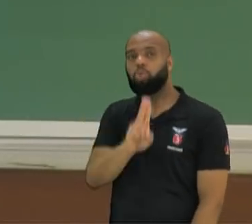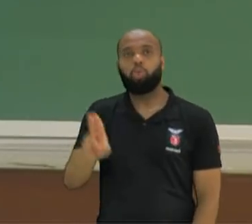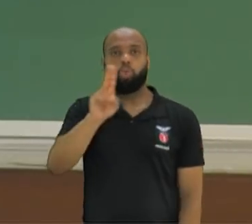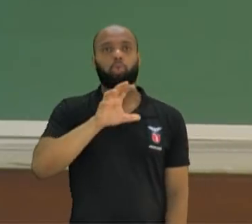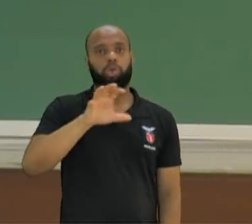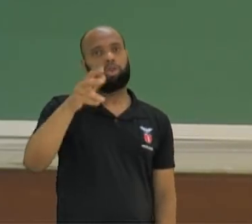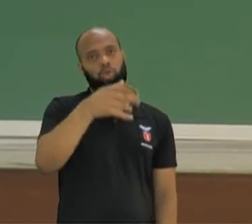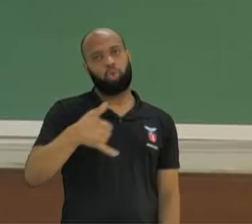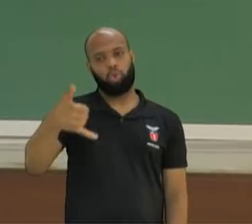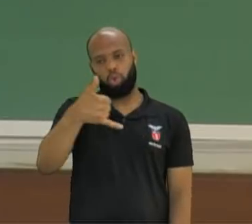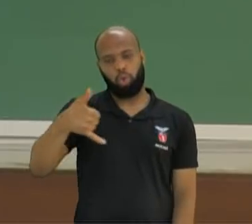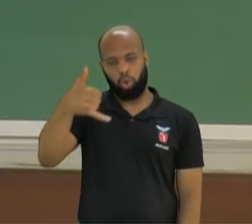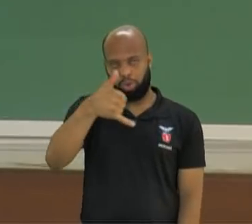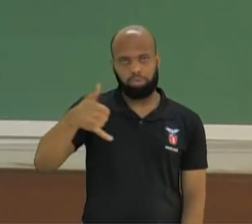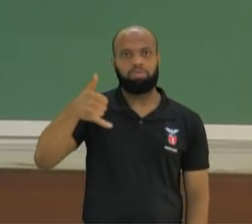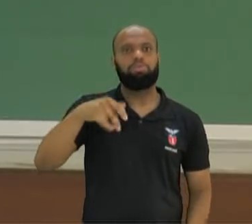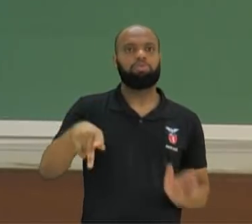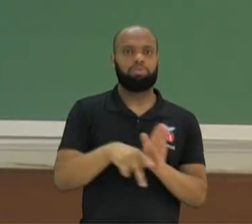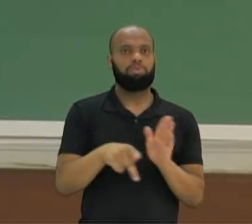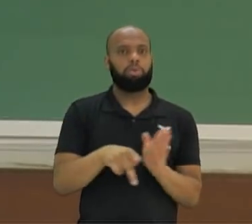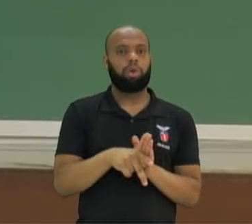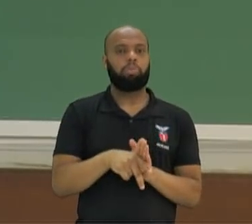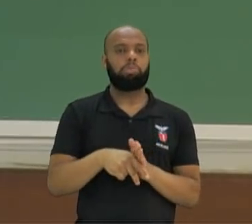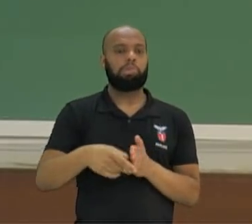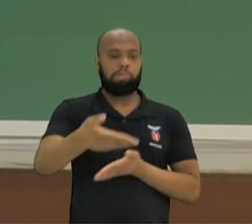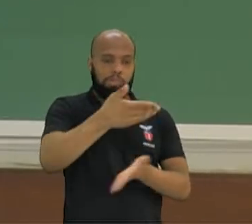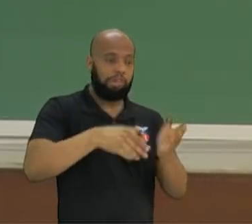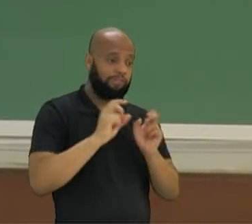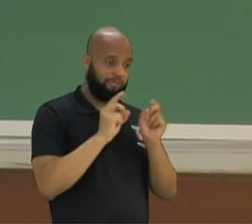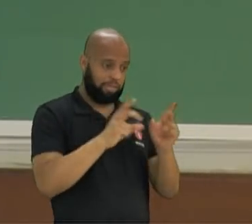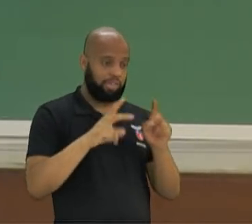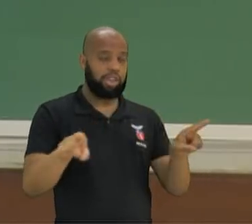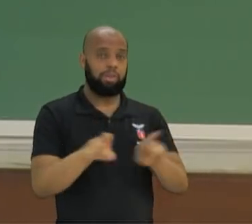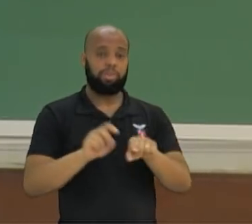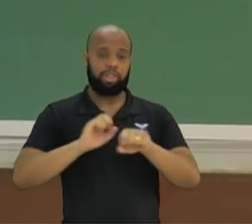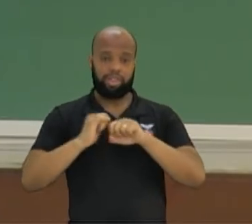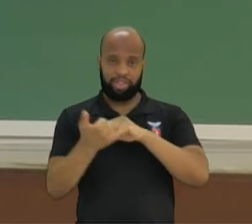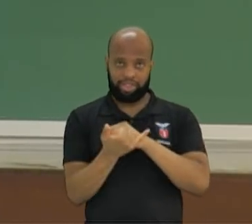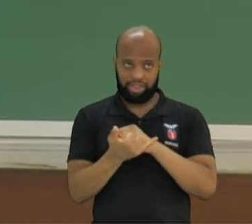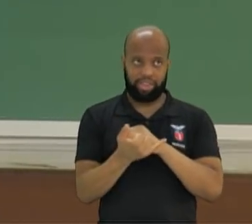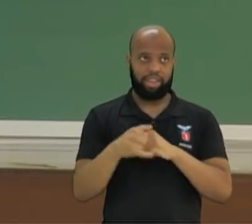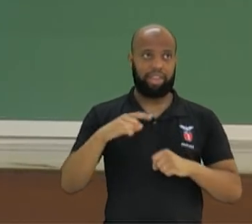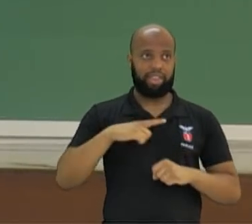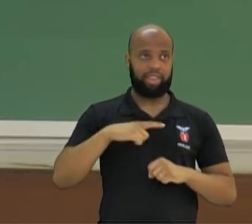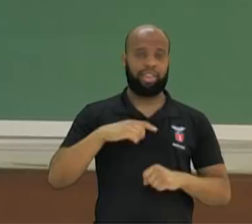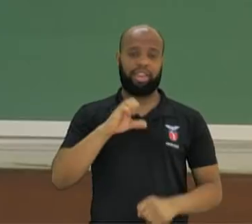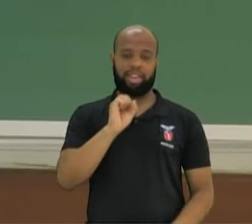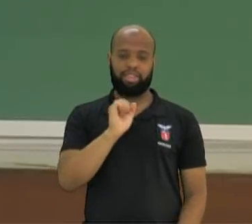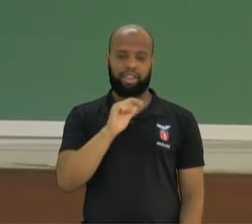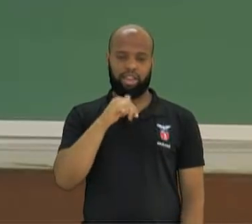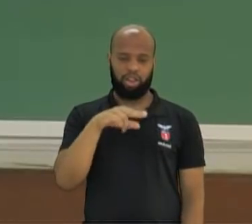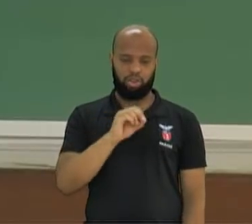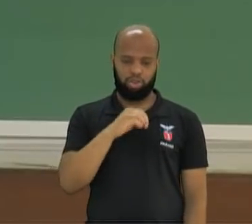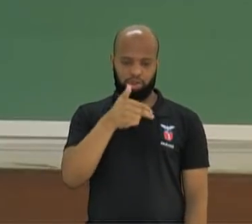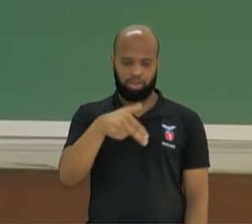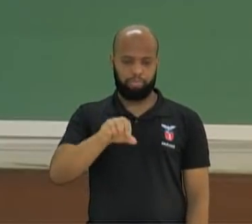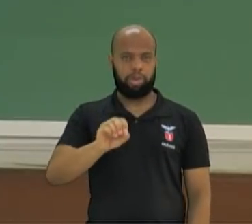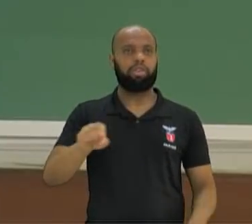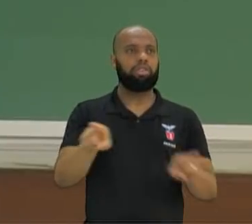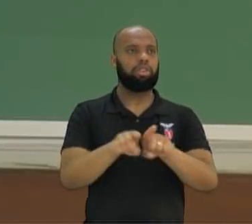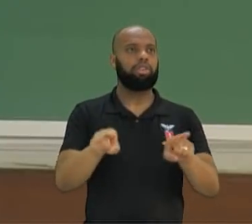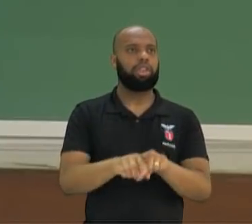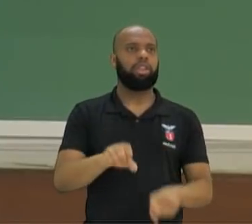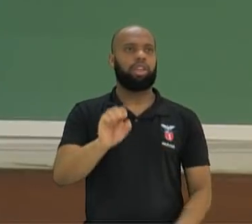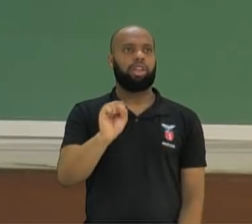utilizam esse produto como fonte de renda. Ilhas Salomão e Samoa exportam madeiras finas. A